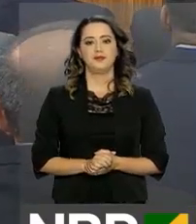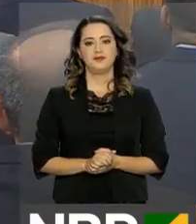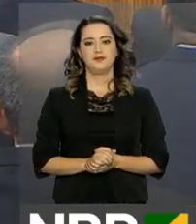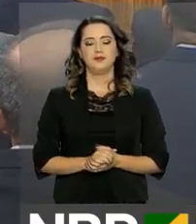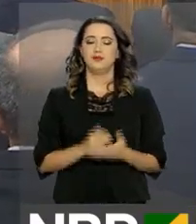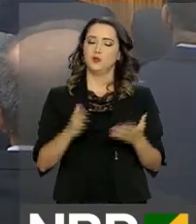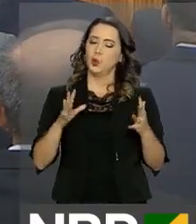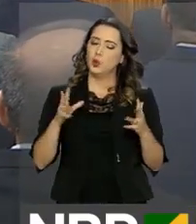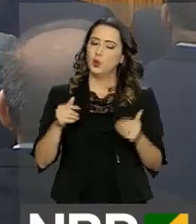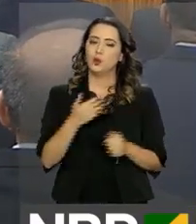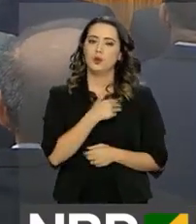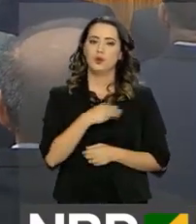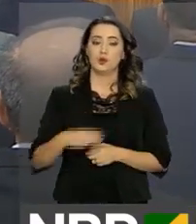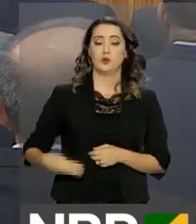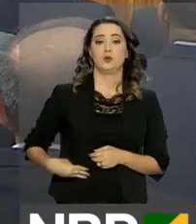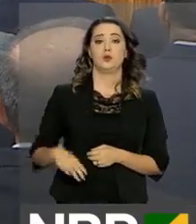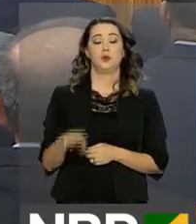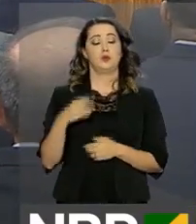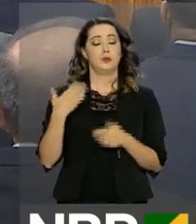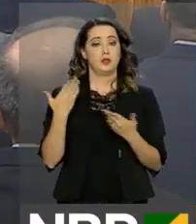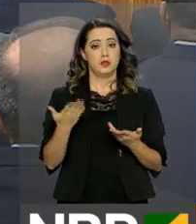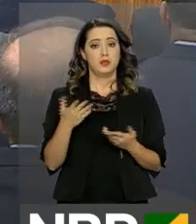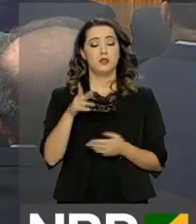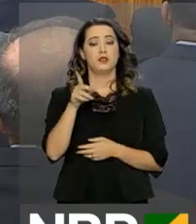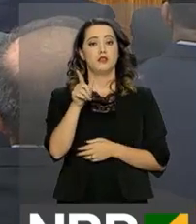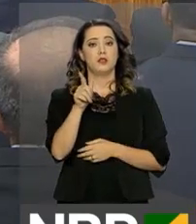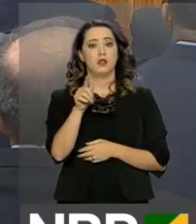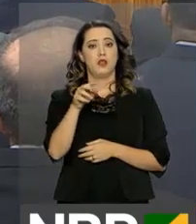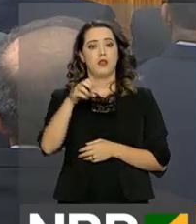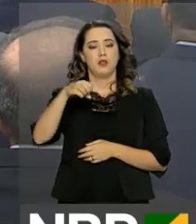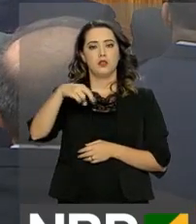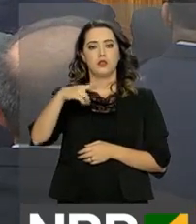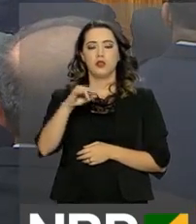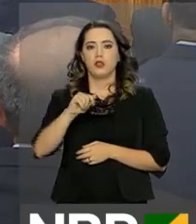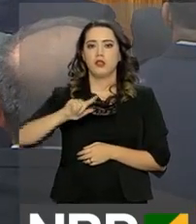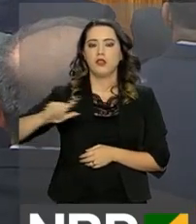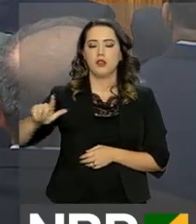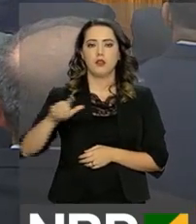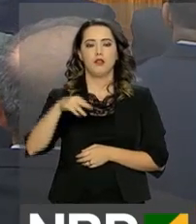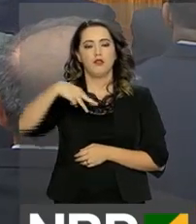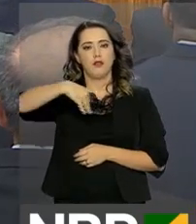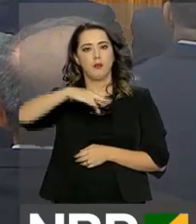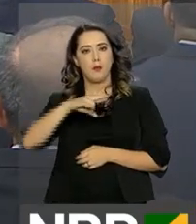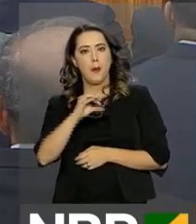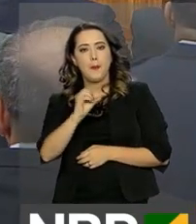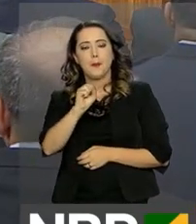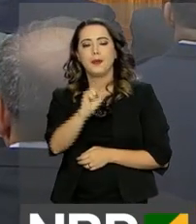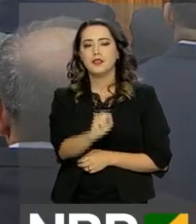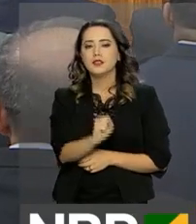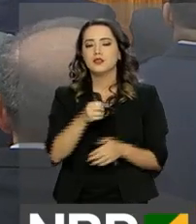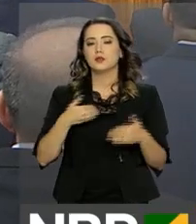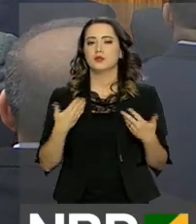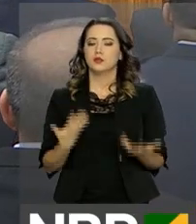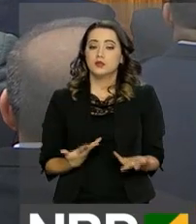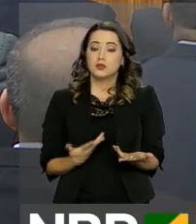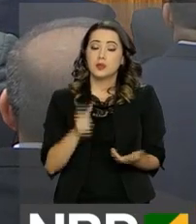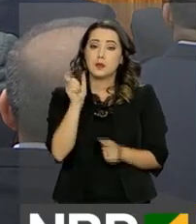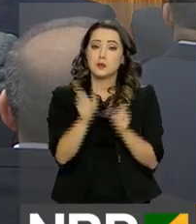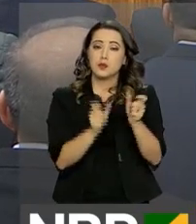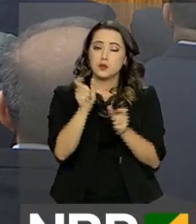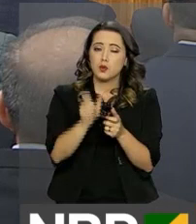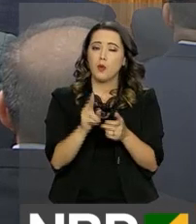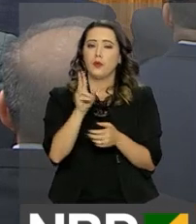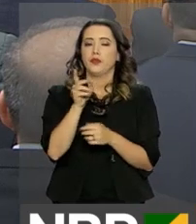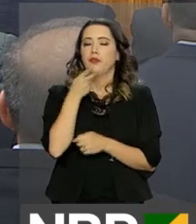Senhores ministros de Estado, Gelson Libório, General Silva e Luna, Marcos Galvão, Rocieli Soares da Silva,